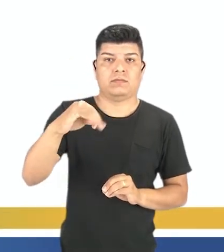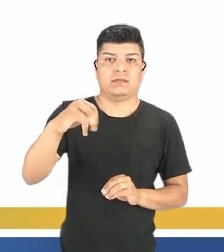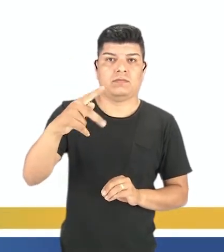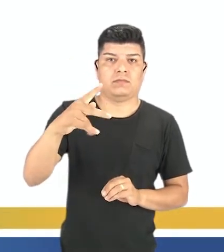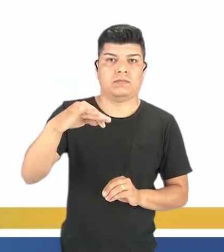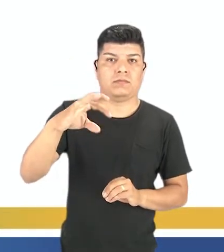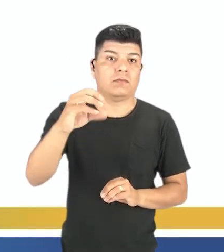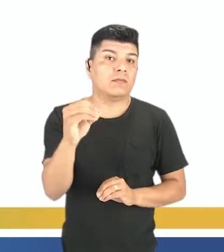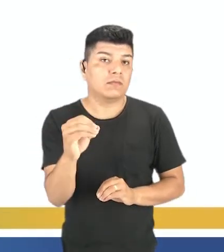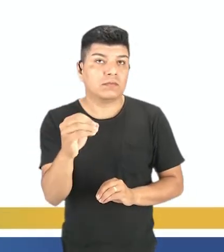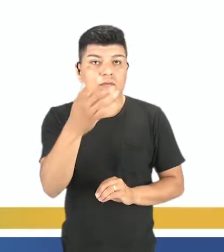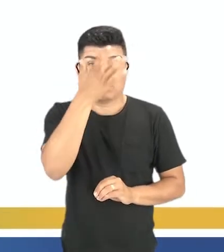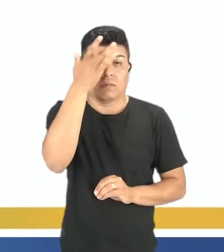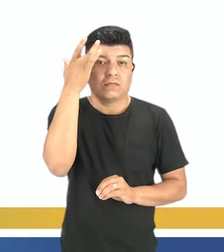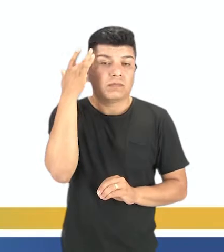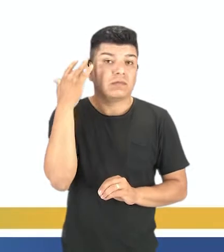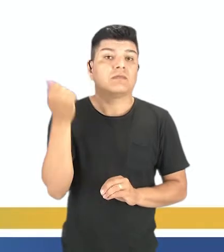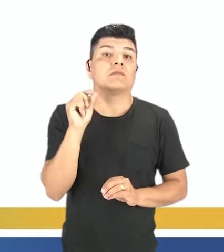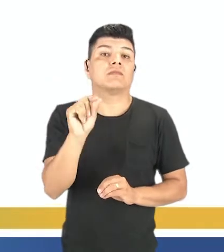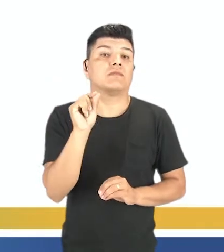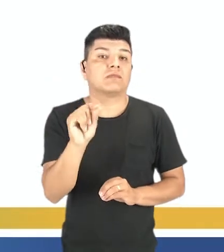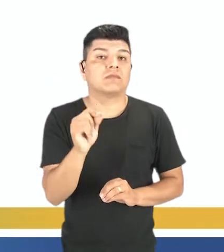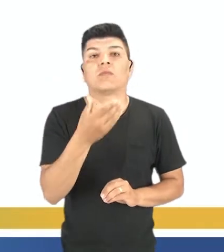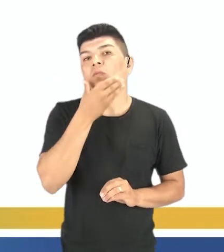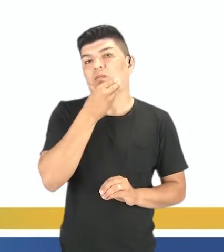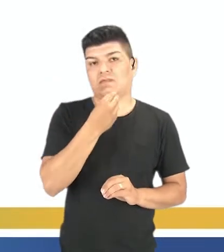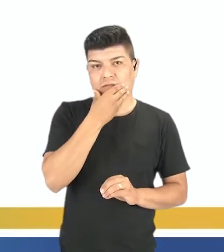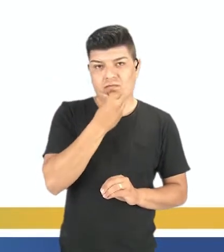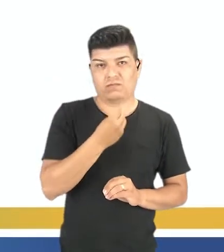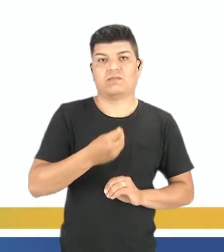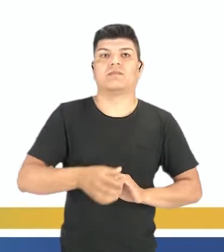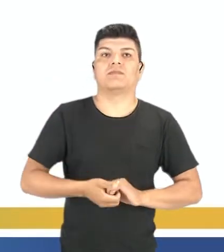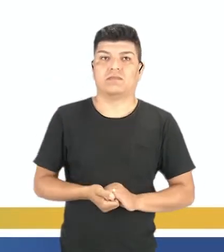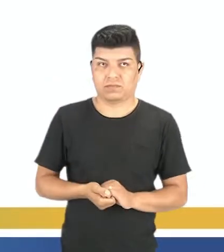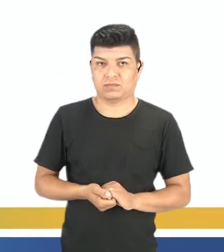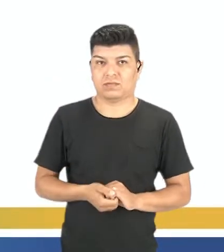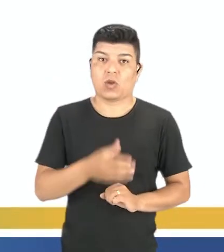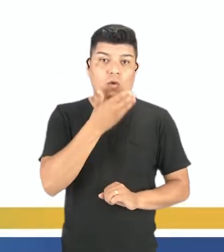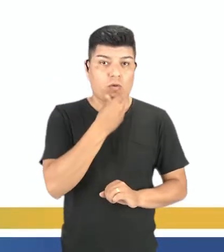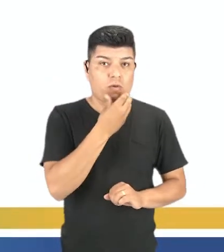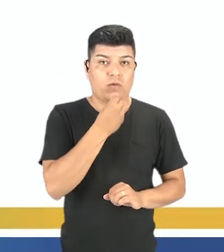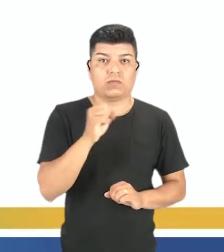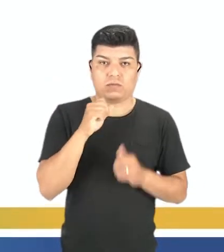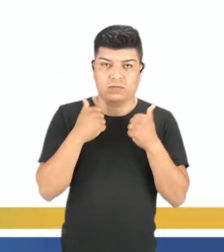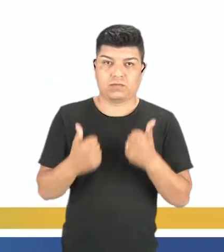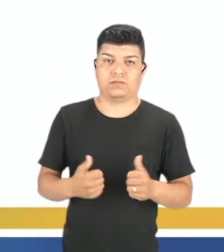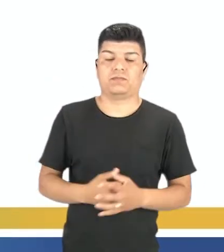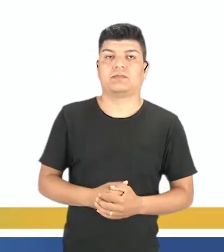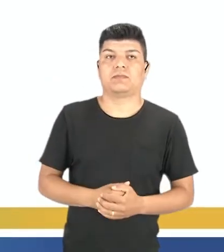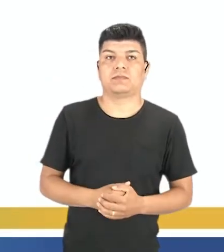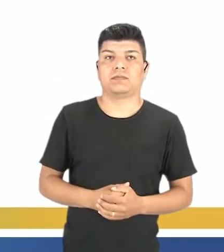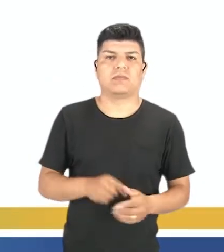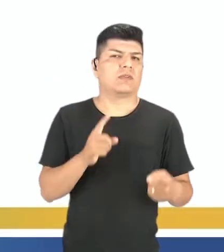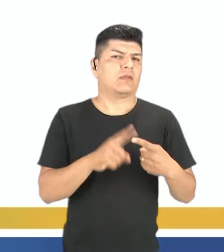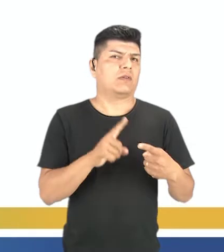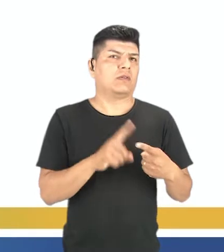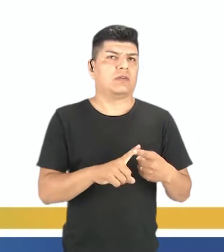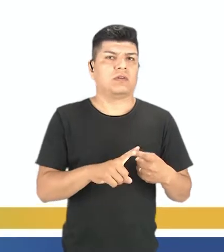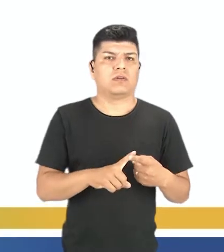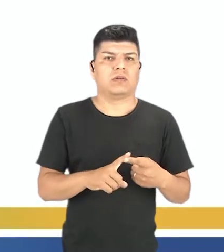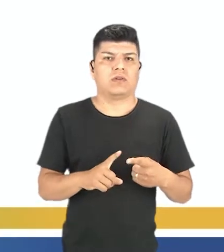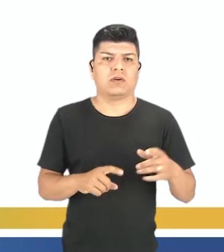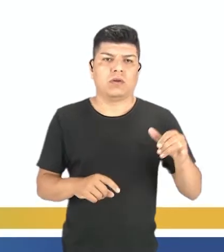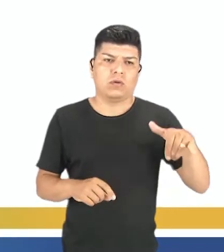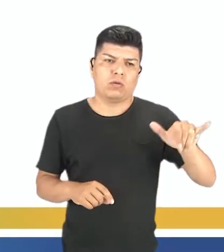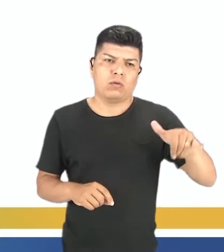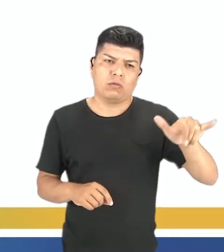configuração genética de uma pessoa do sexo masculino, um macho, tudo bem? Por que que o Y